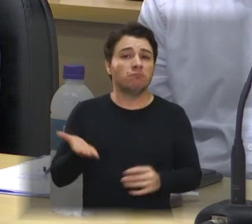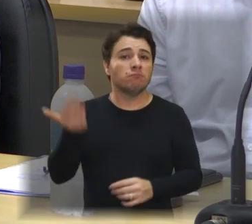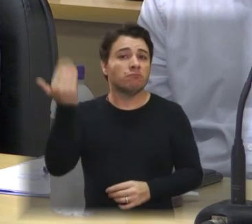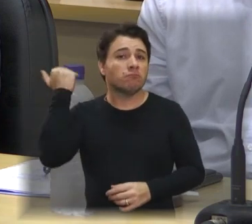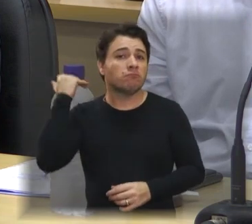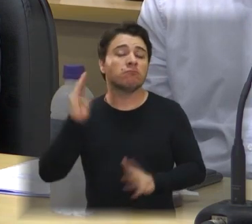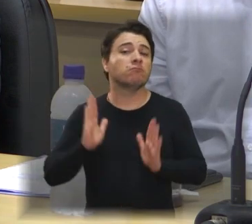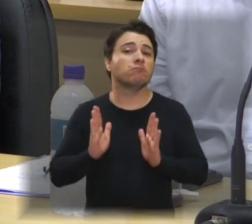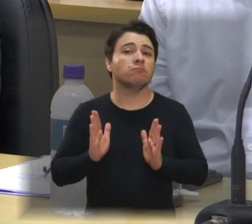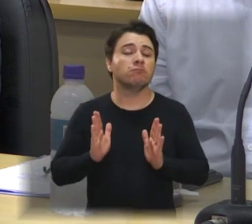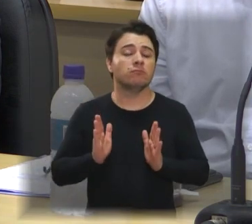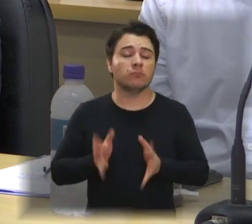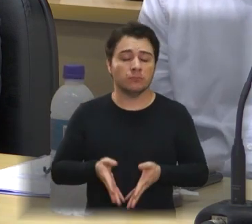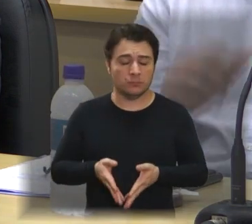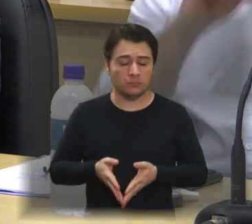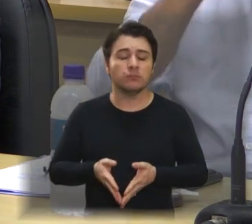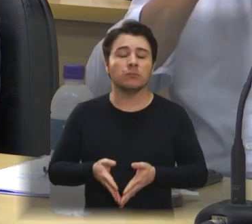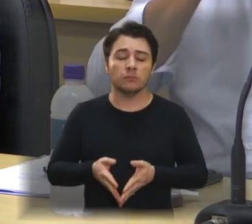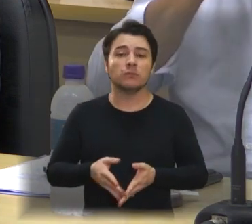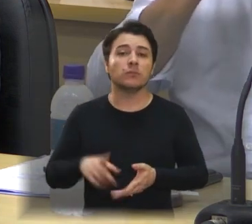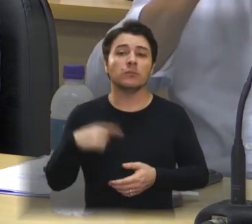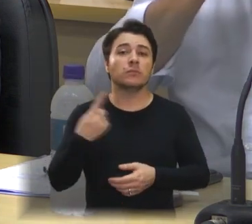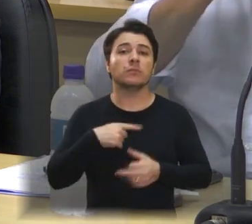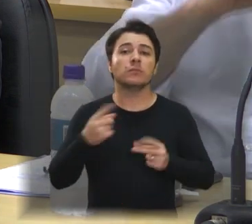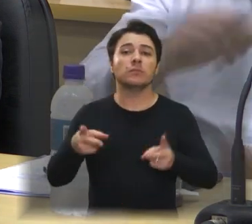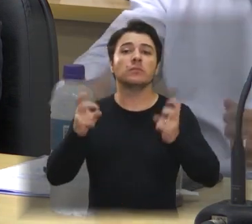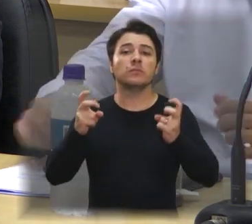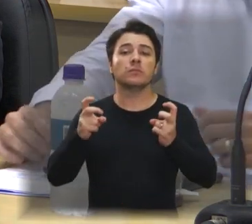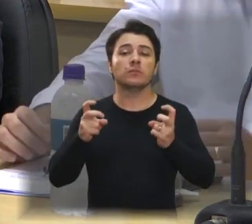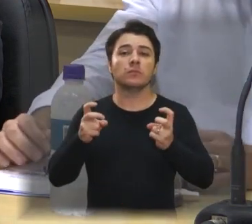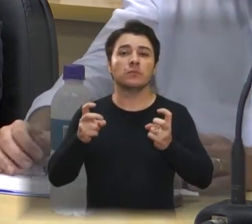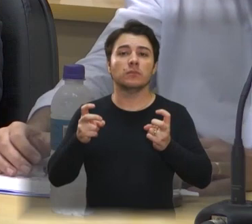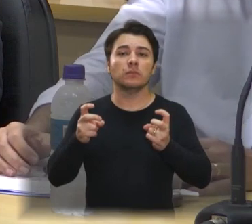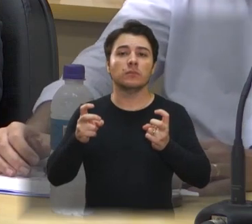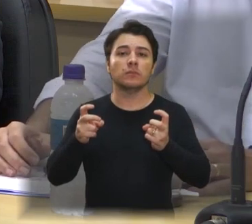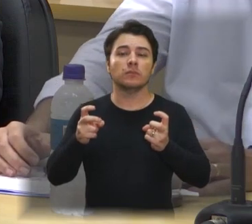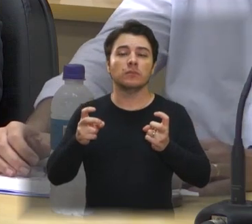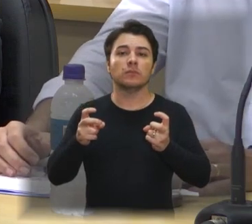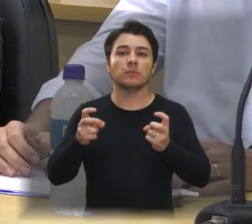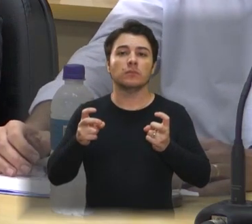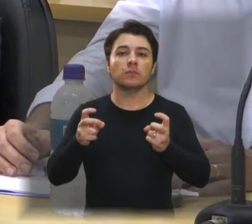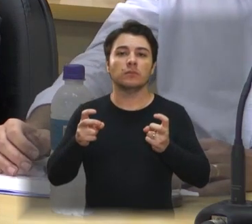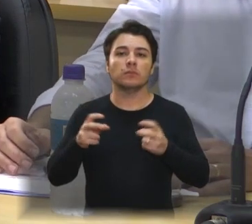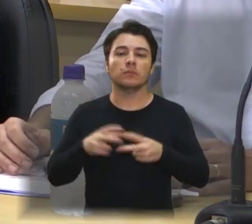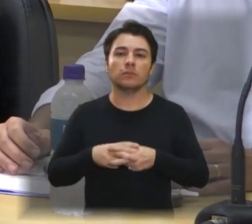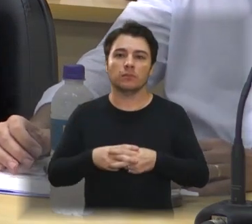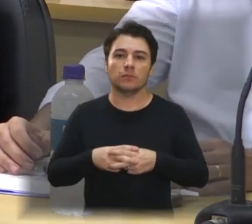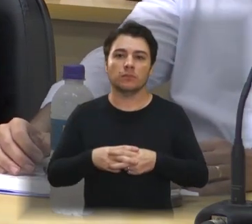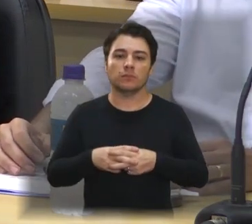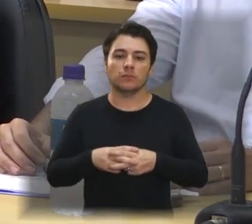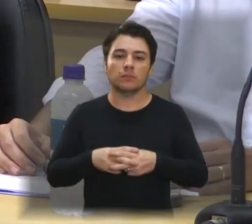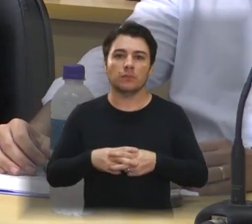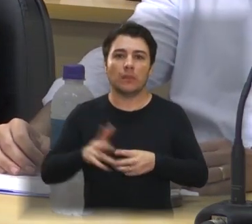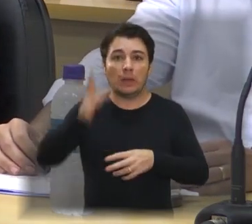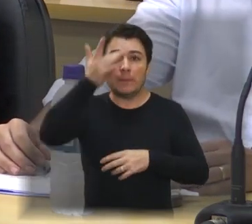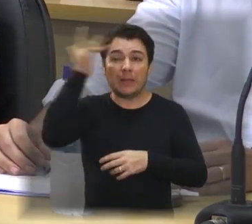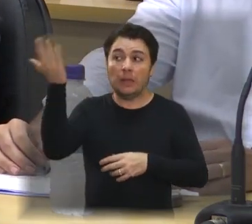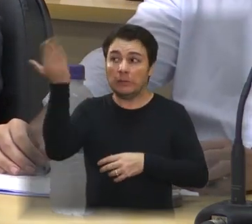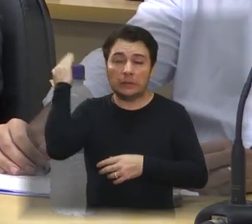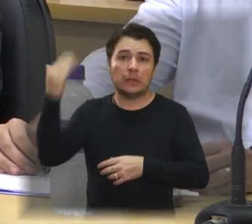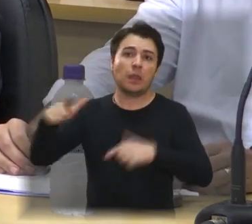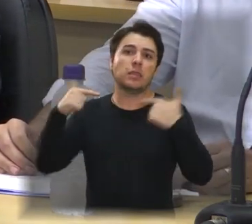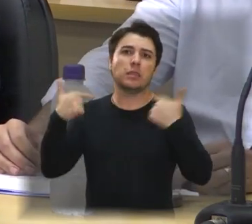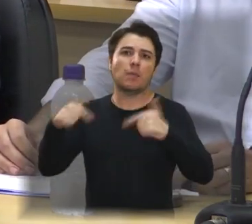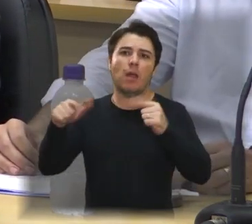passado recente nosso percebíamos que havia um e mais pessoas trabalhando na